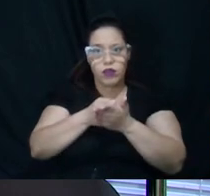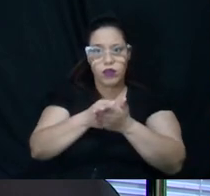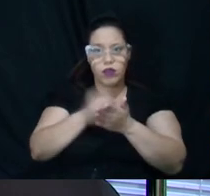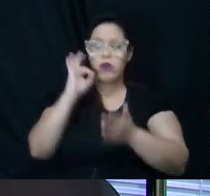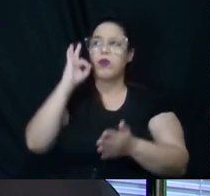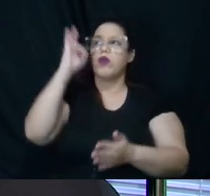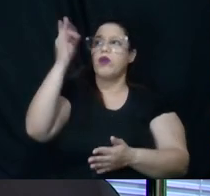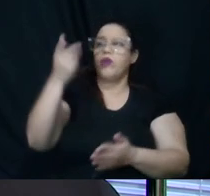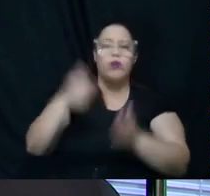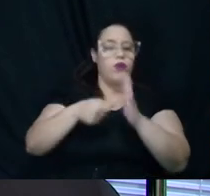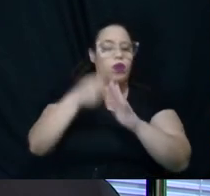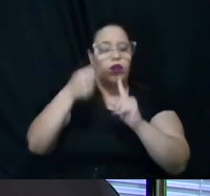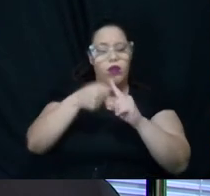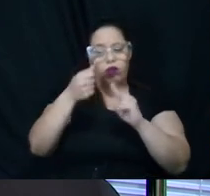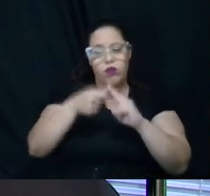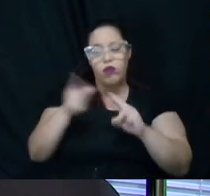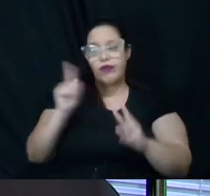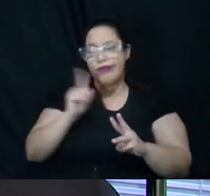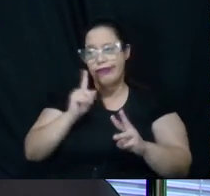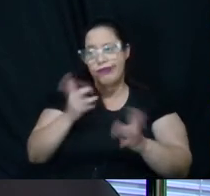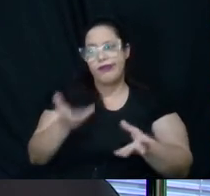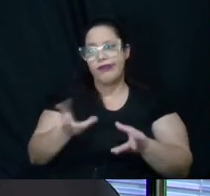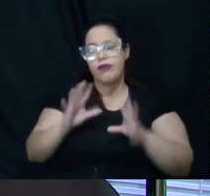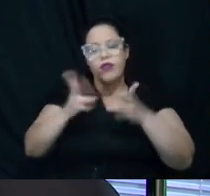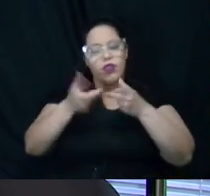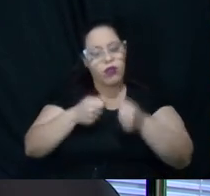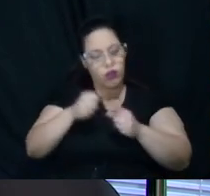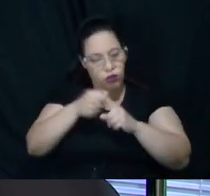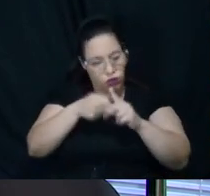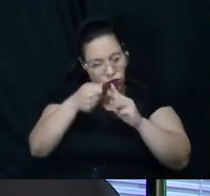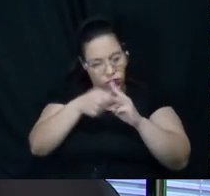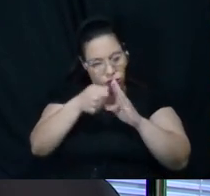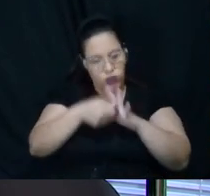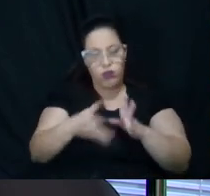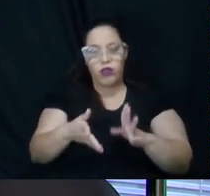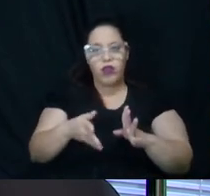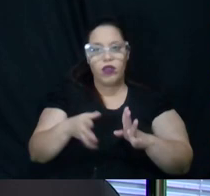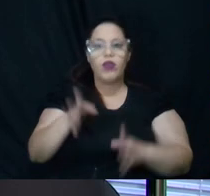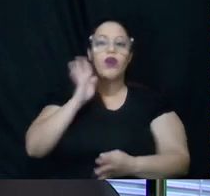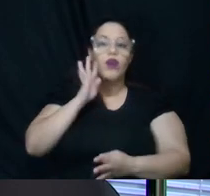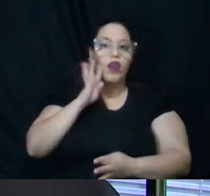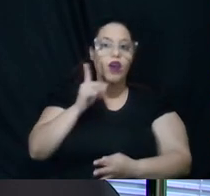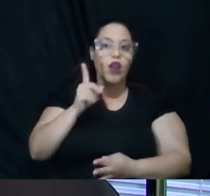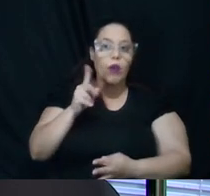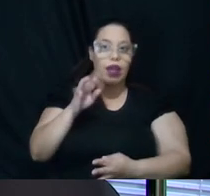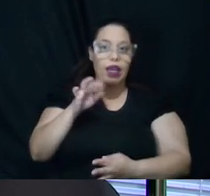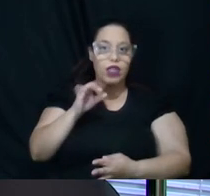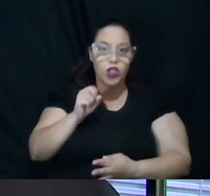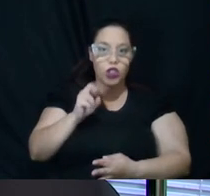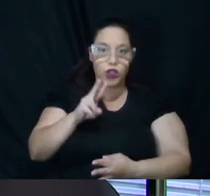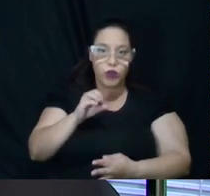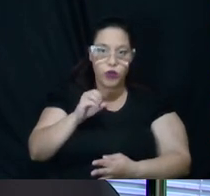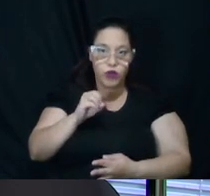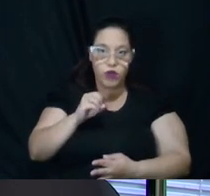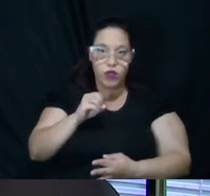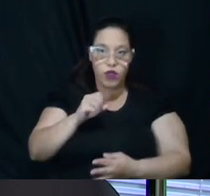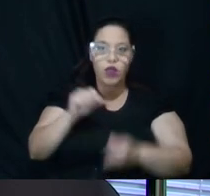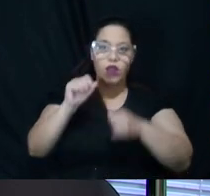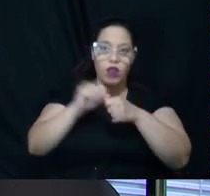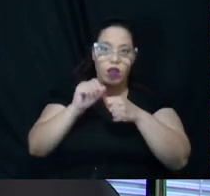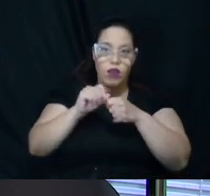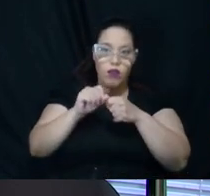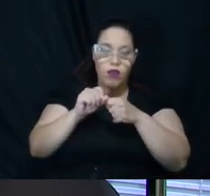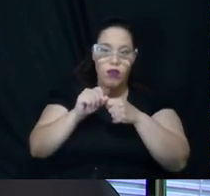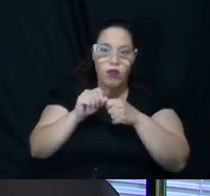Você vai ter as despesas projetadas para todos os meses. E isso que é o legal do aplicativo. Por exemplo, se você fizer uma compra parcelada hoje no cartão